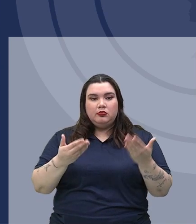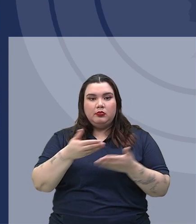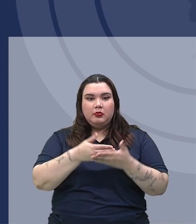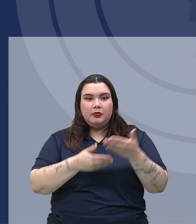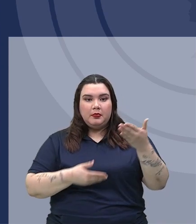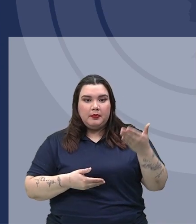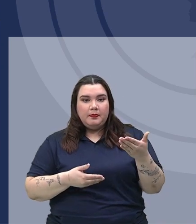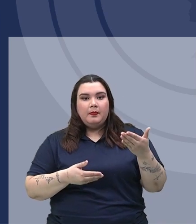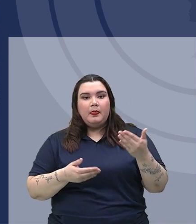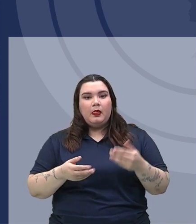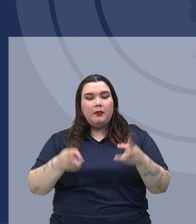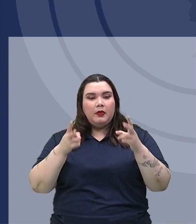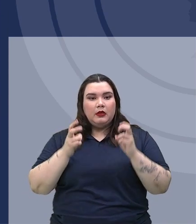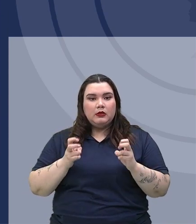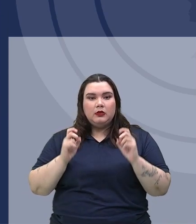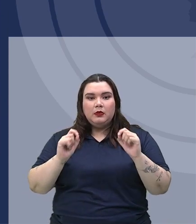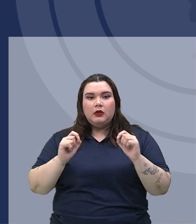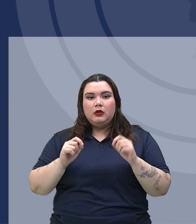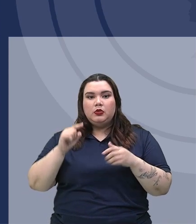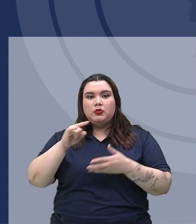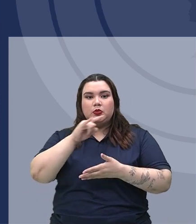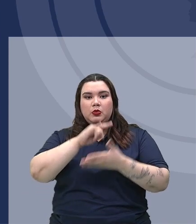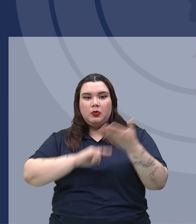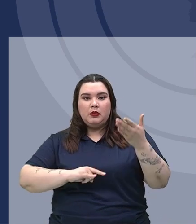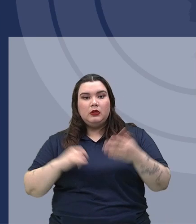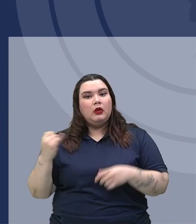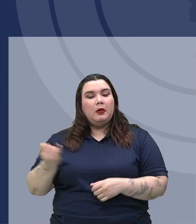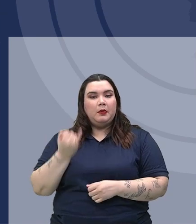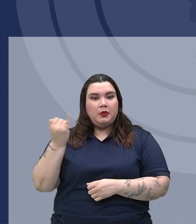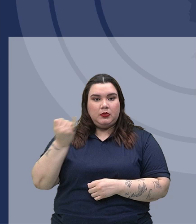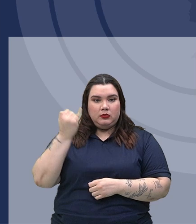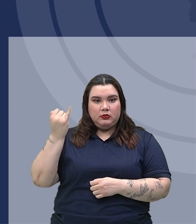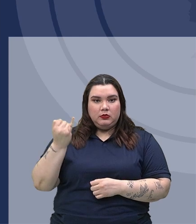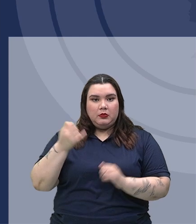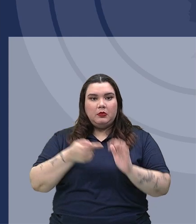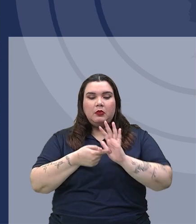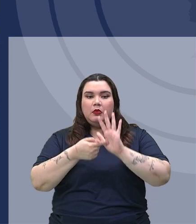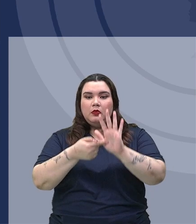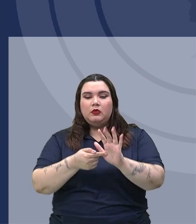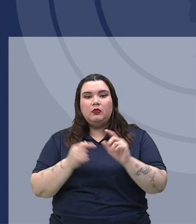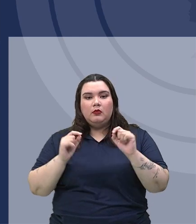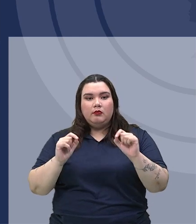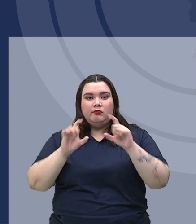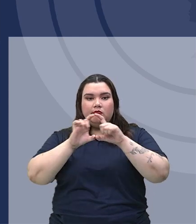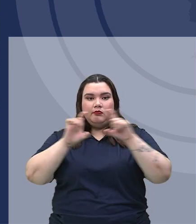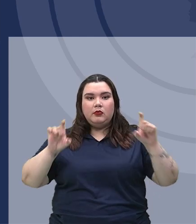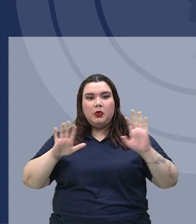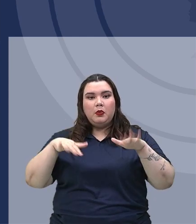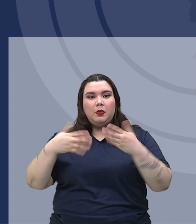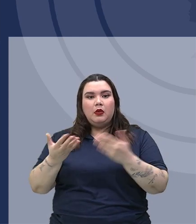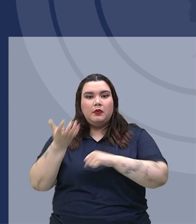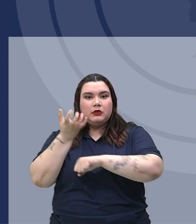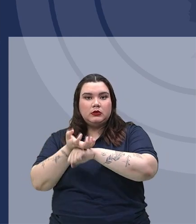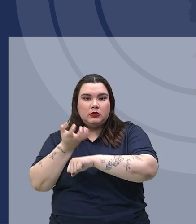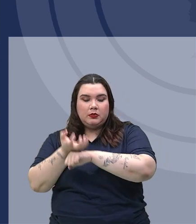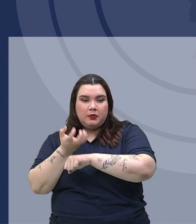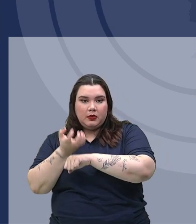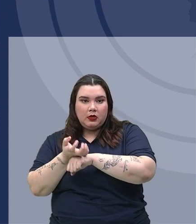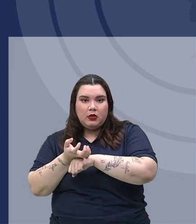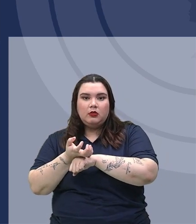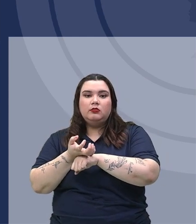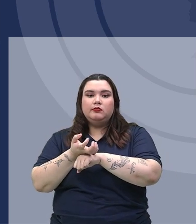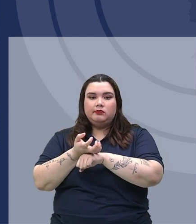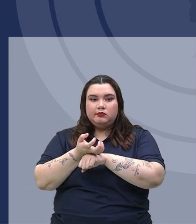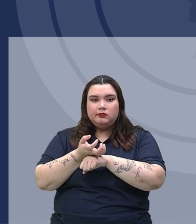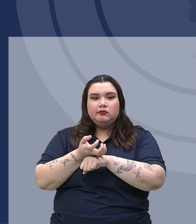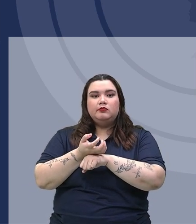falou, esse documento, ele é de suma importância. Ele tem aqui no cabeçalho já informando qual é o componente curricular, né, que é o